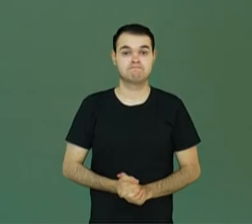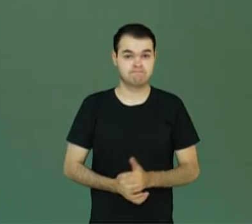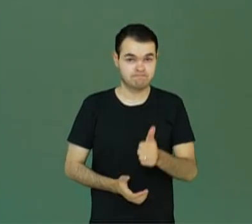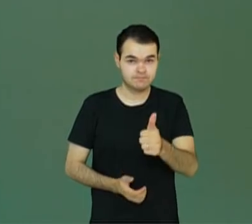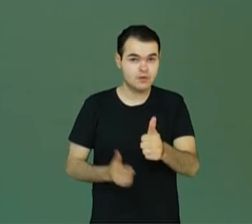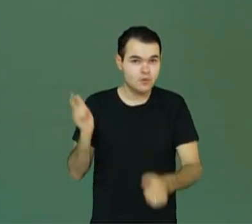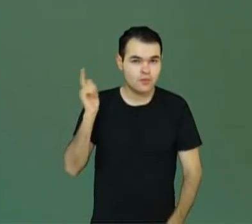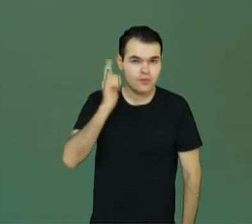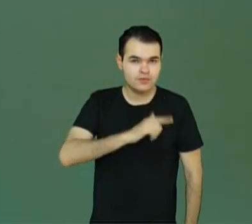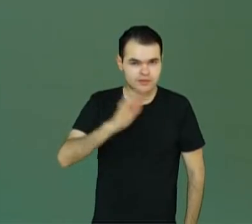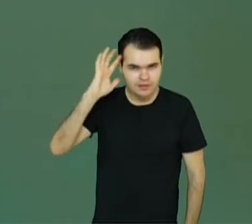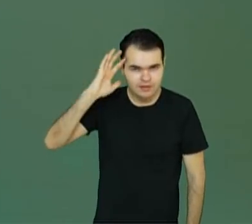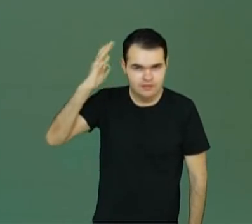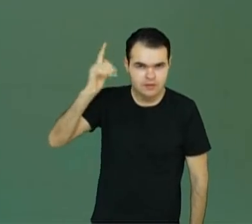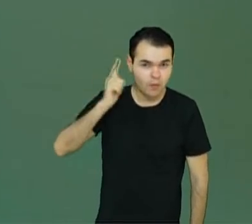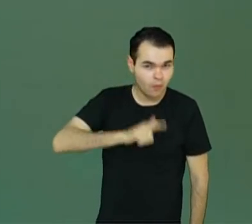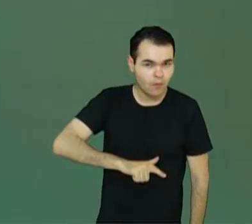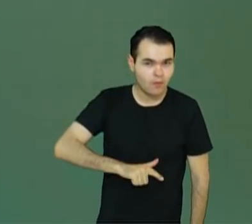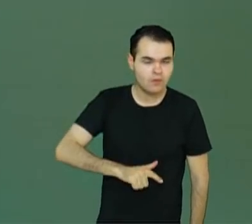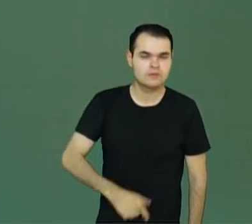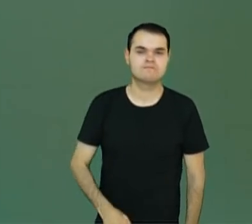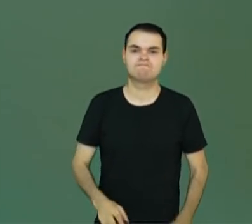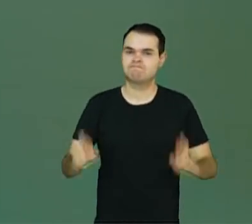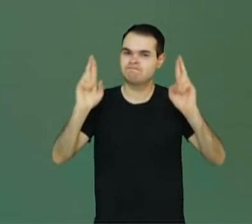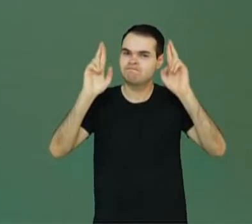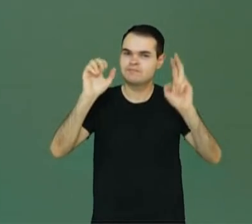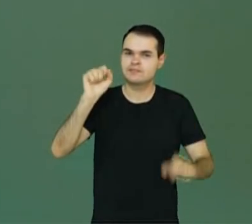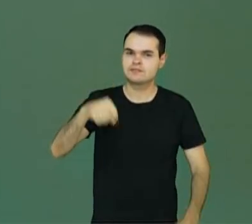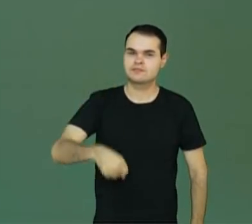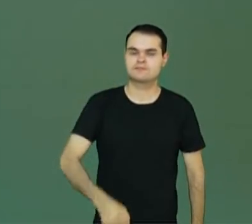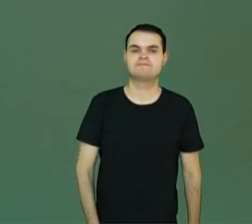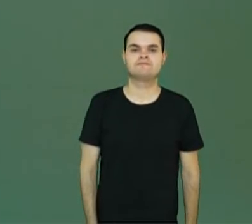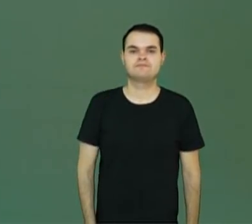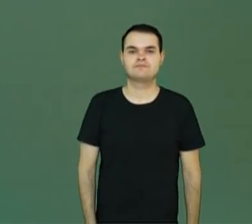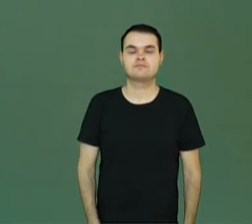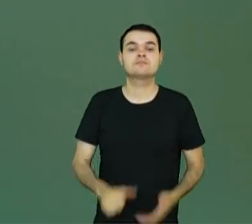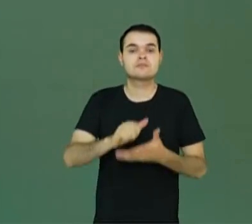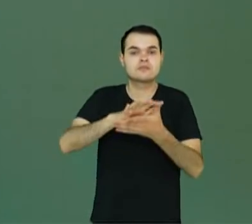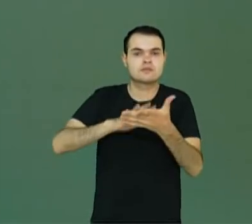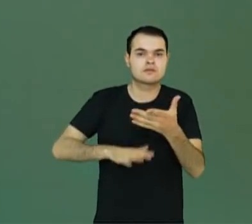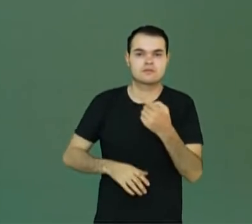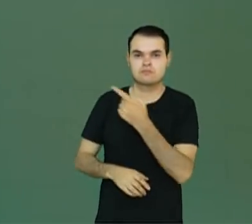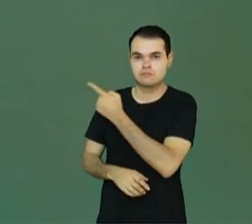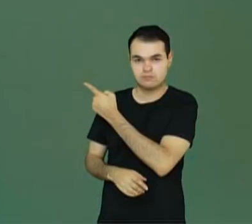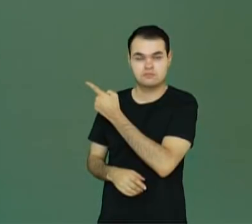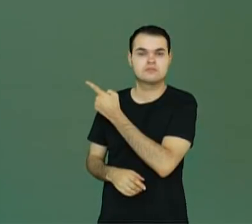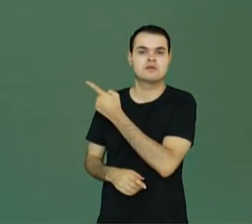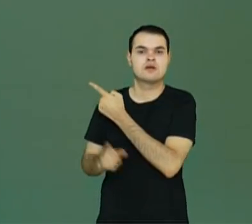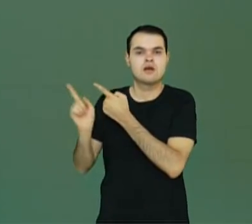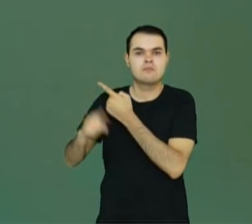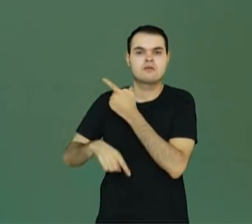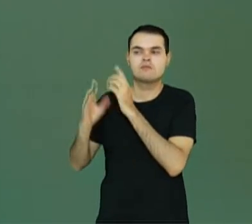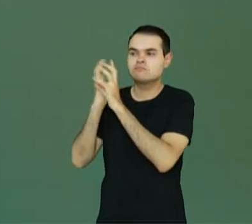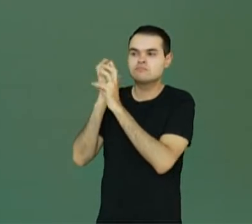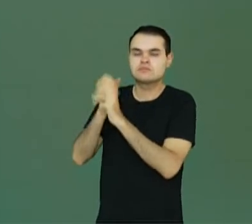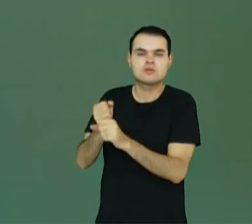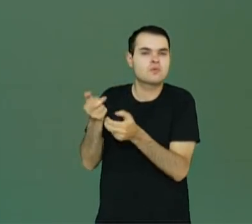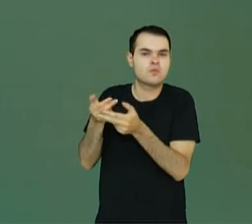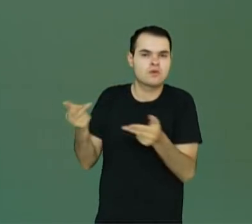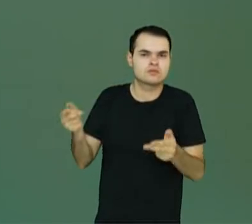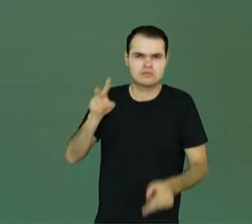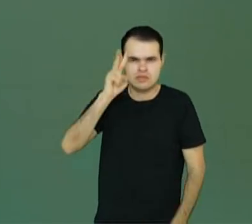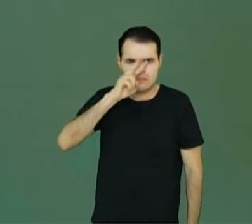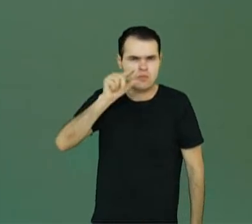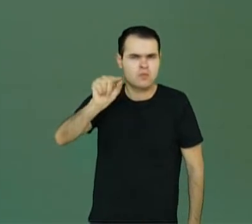E aí, pessoal, conseguiram resolver o exercício? Espero que sim. Esse exercício ele vai servir para a gente revisar uma série de coisas. Você lembra o que é um